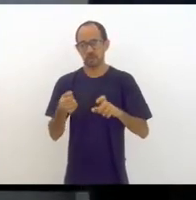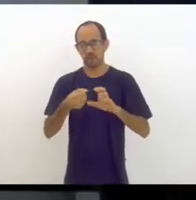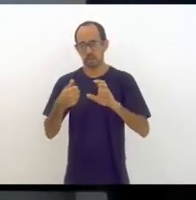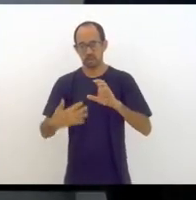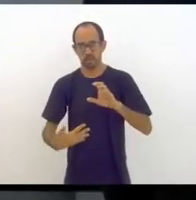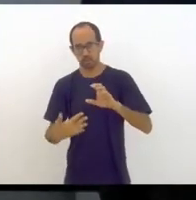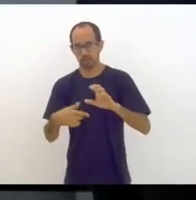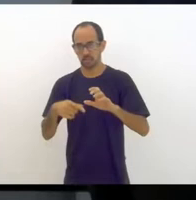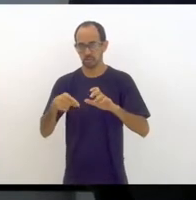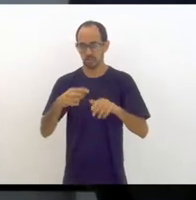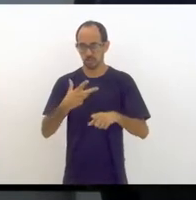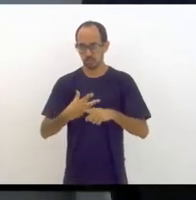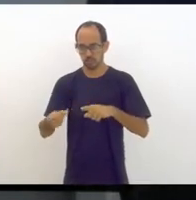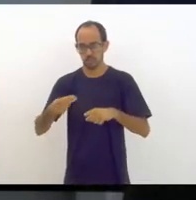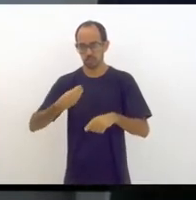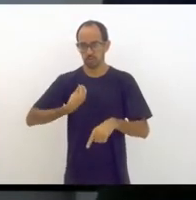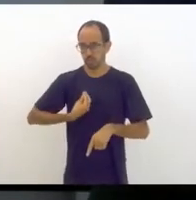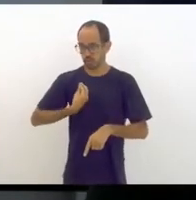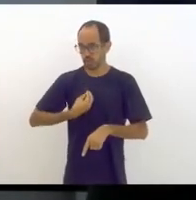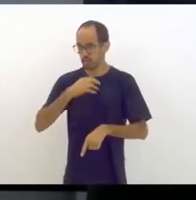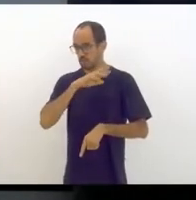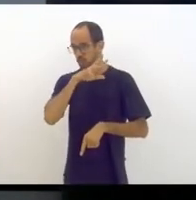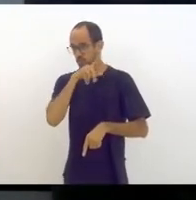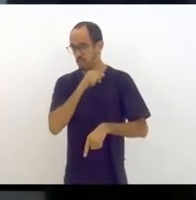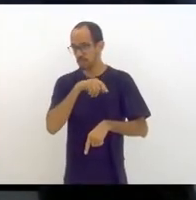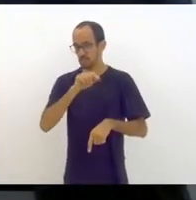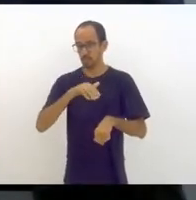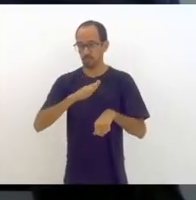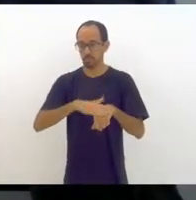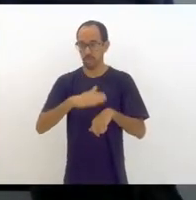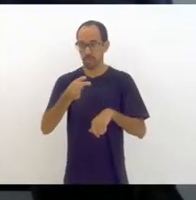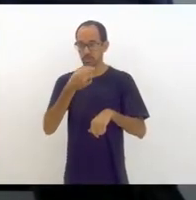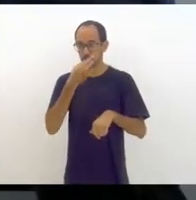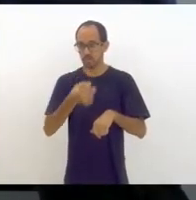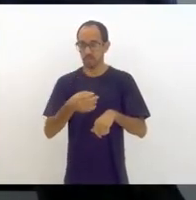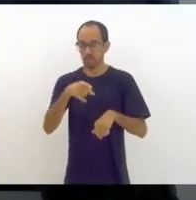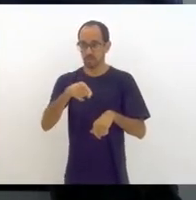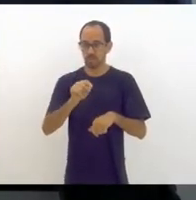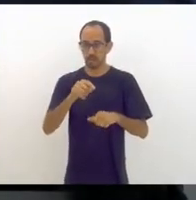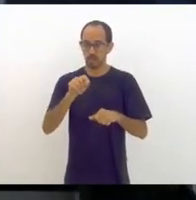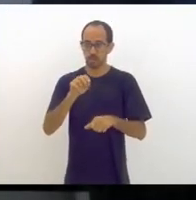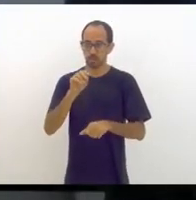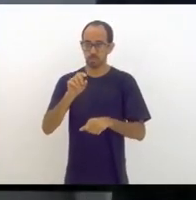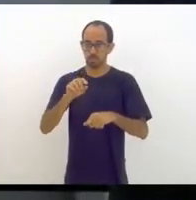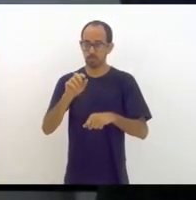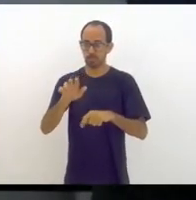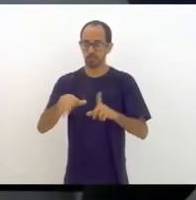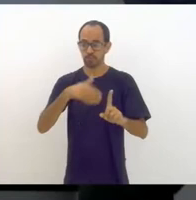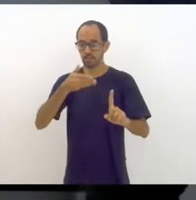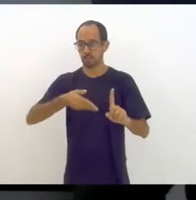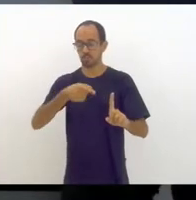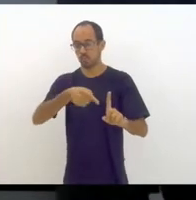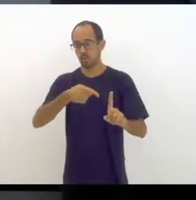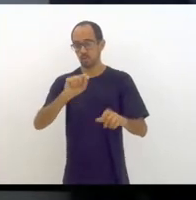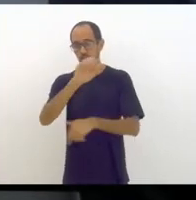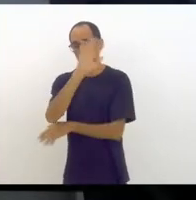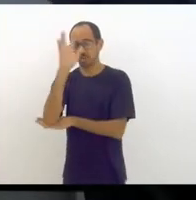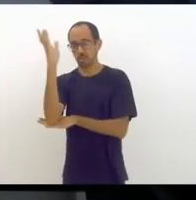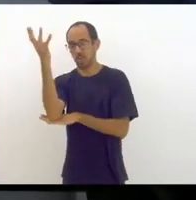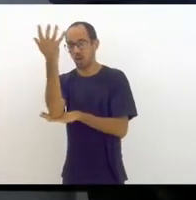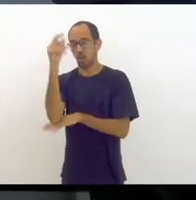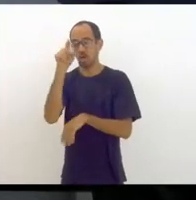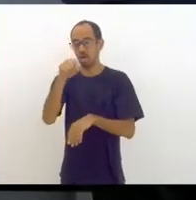Vida Silvestre como a categoria mais indicada para a proteção daquela riqueza, daquele patrimônio ambiental que existe ali, foi